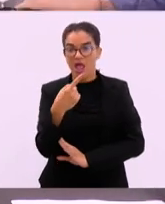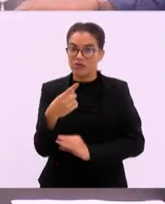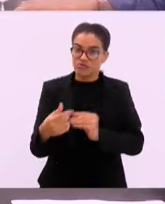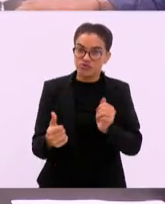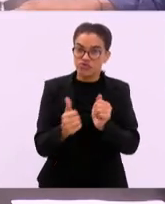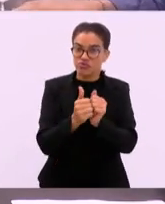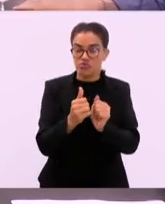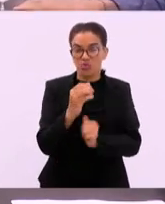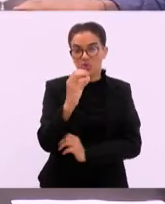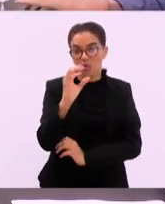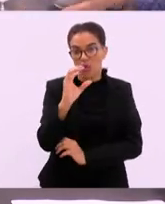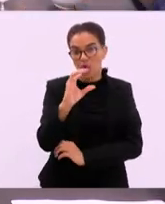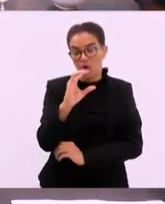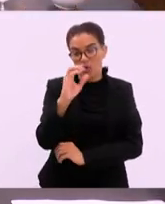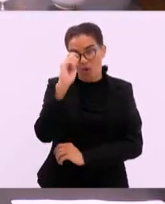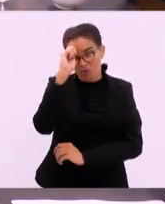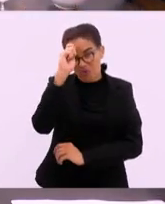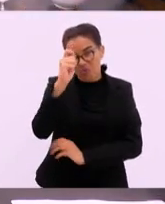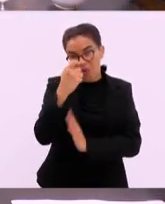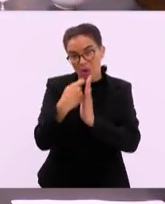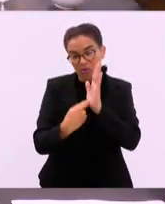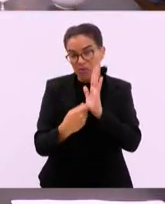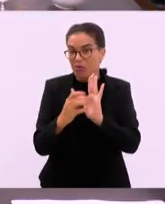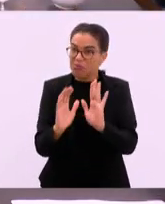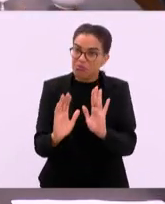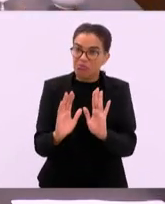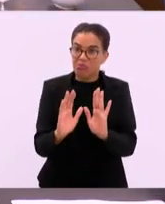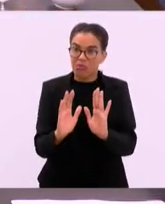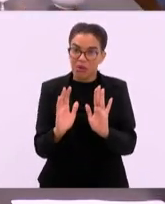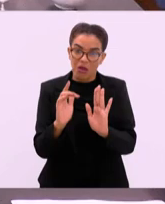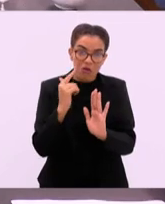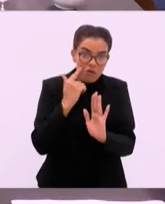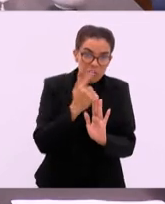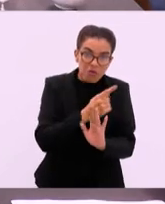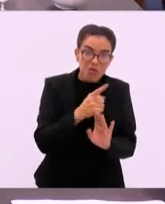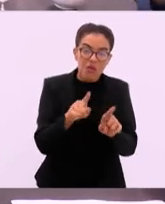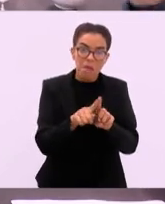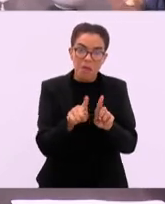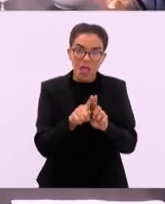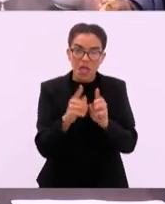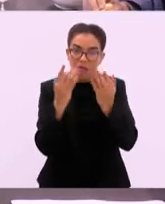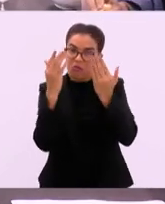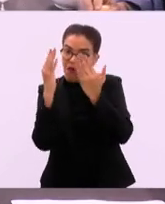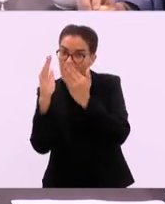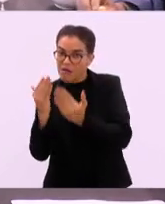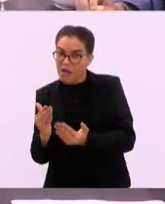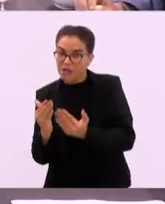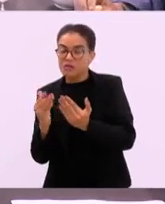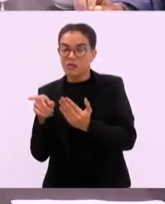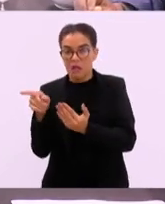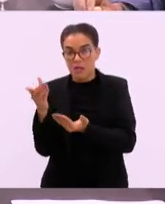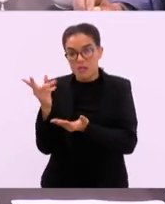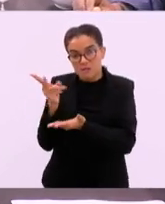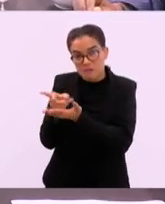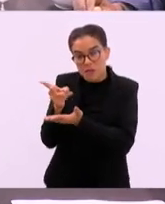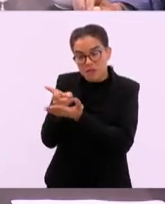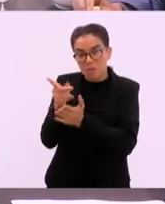enfim. Mas já, se Vossa Excelência puder, deputado Serafini, também já analisar o projeto mencionado pelo deputado